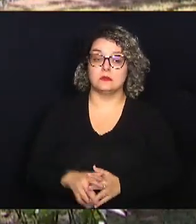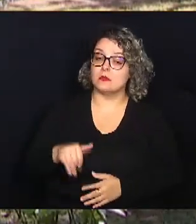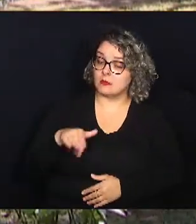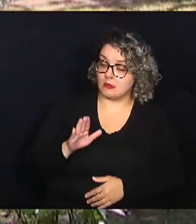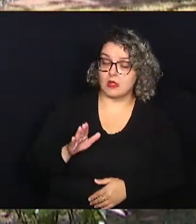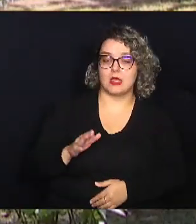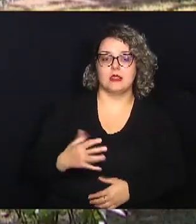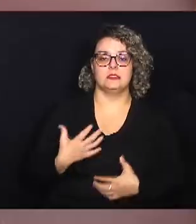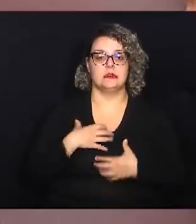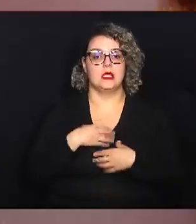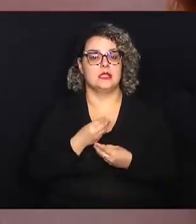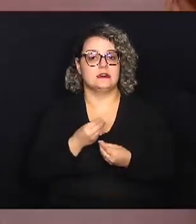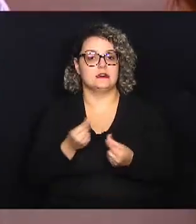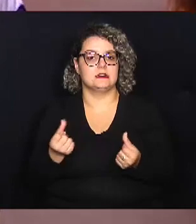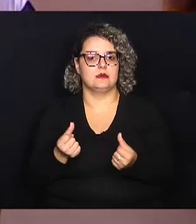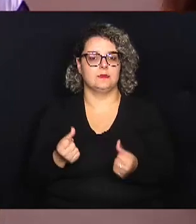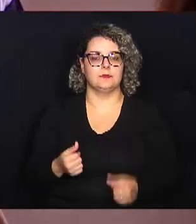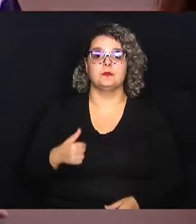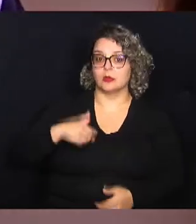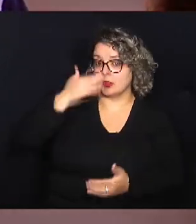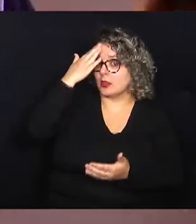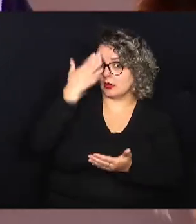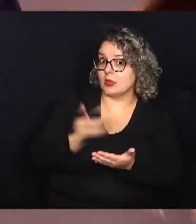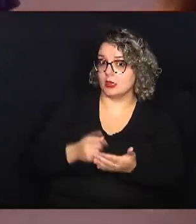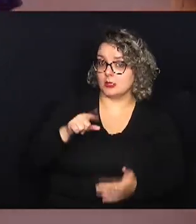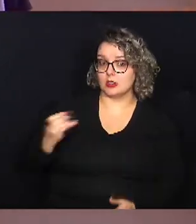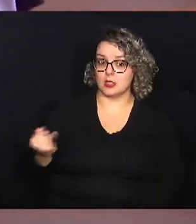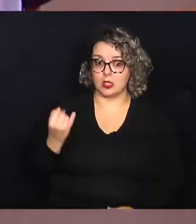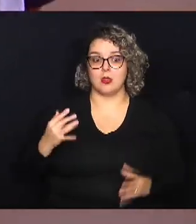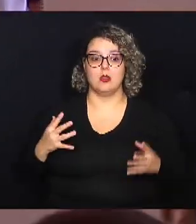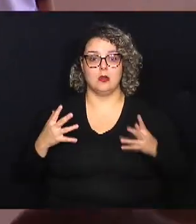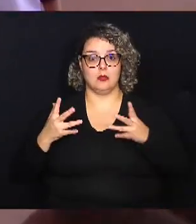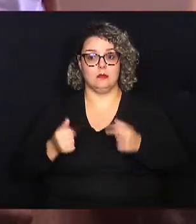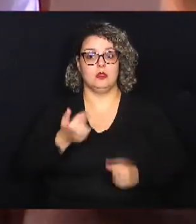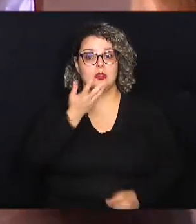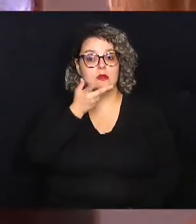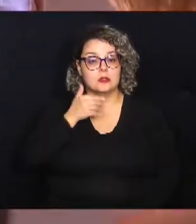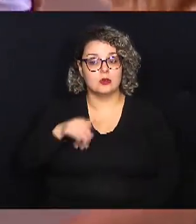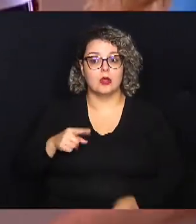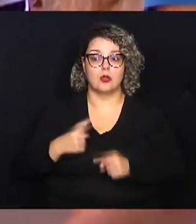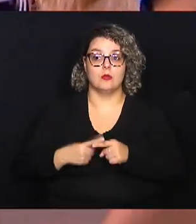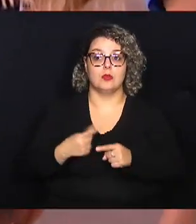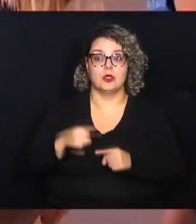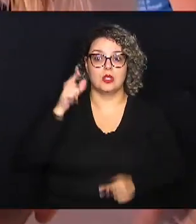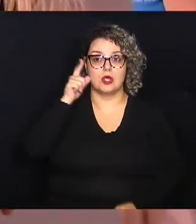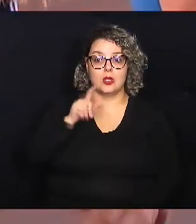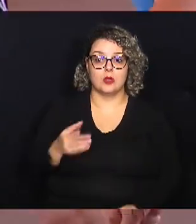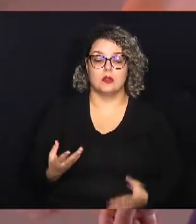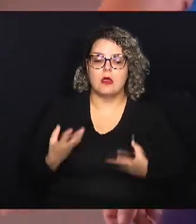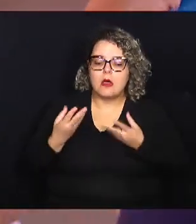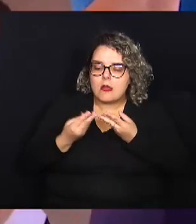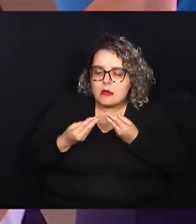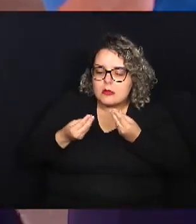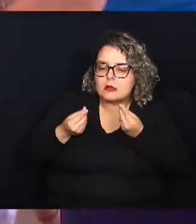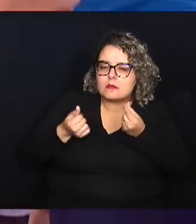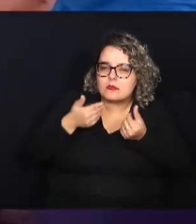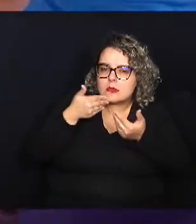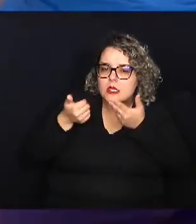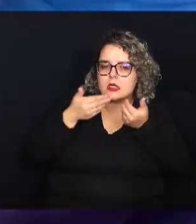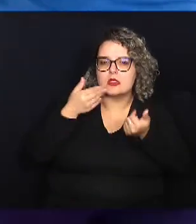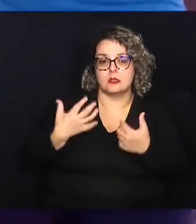sua sensibilidade. Eu acredito que é muito importante para todas as crianças, porque elas conseguem aprimorar